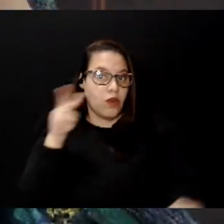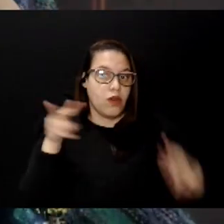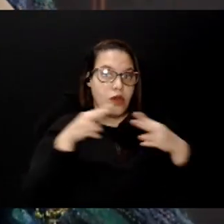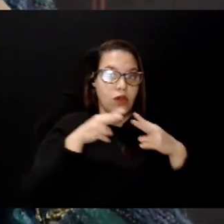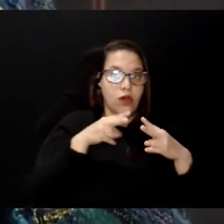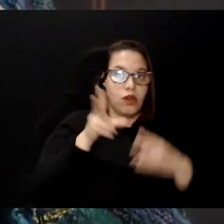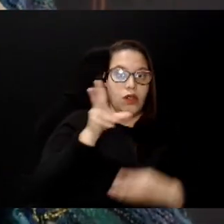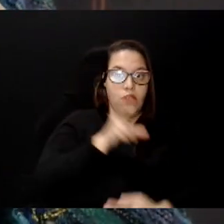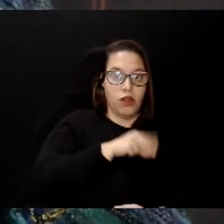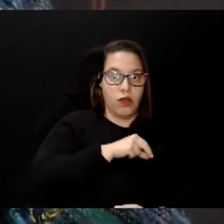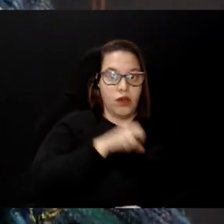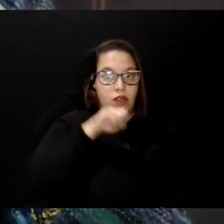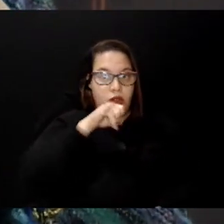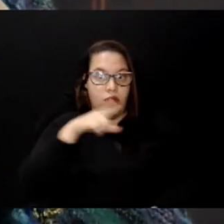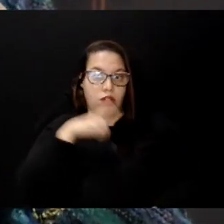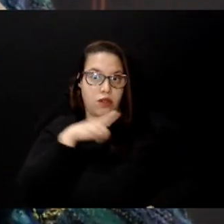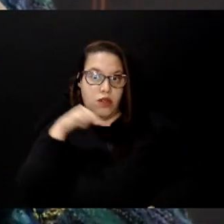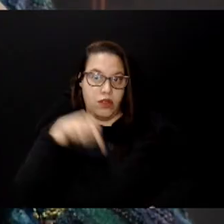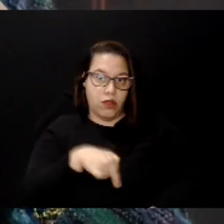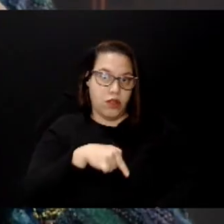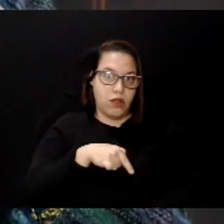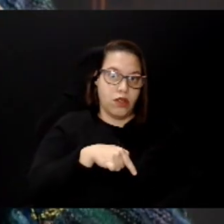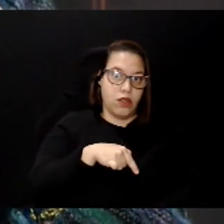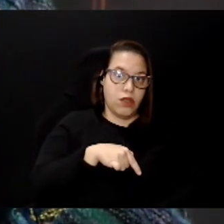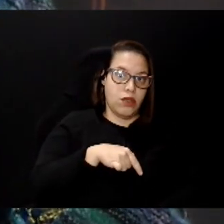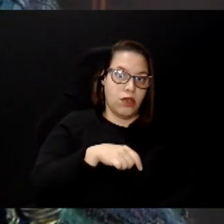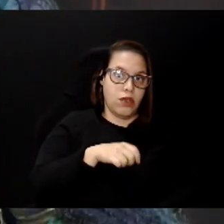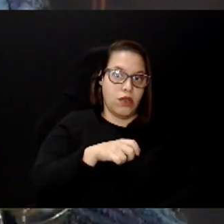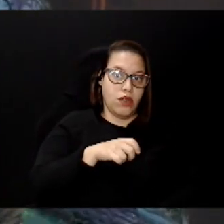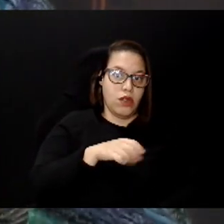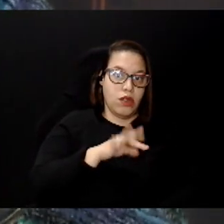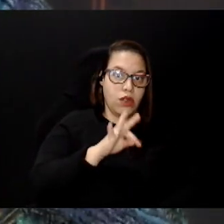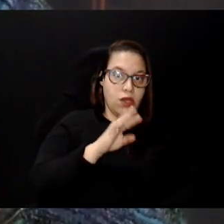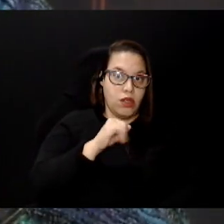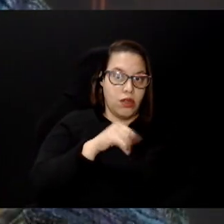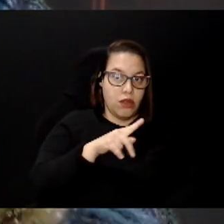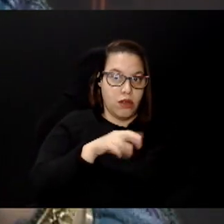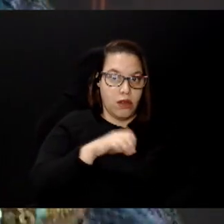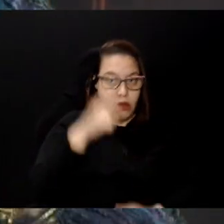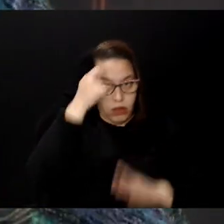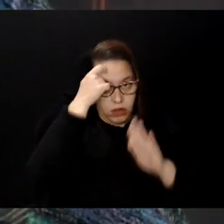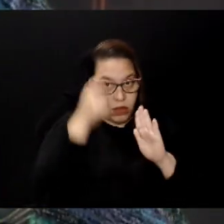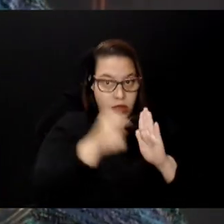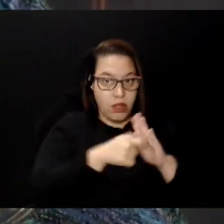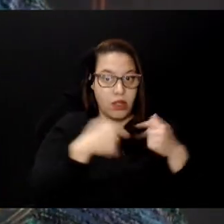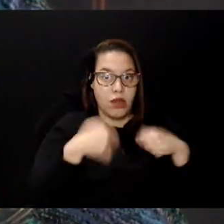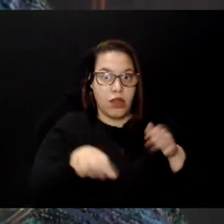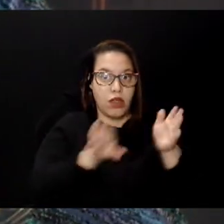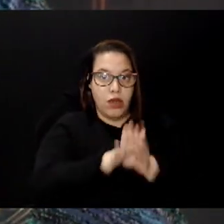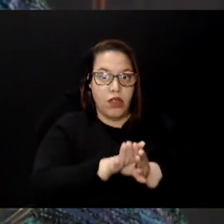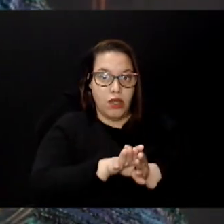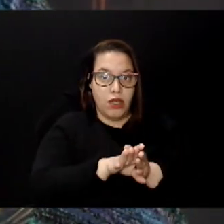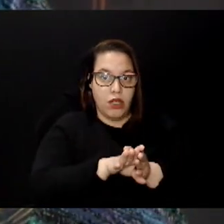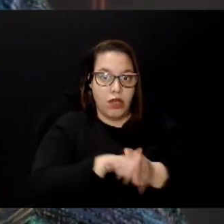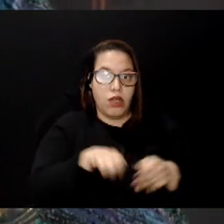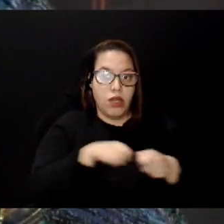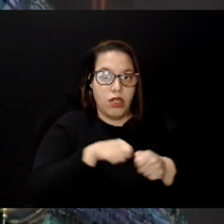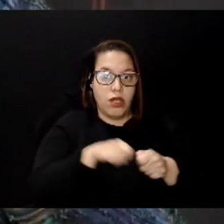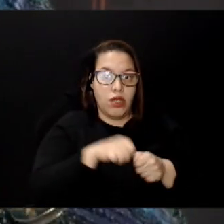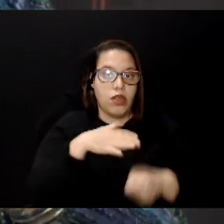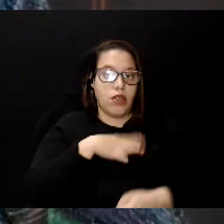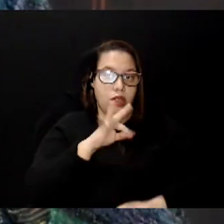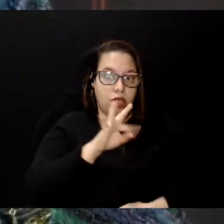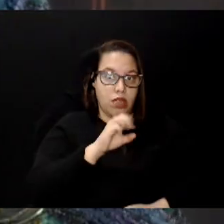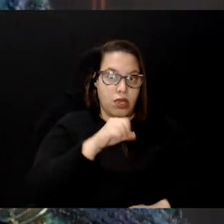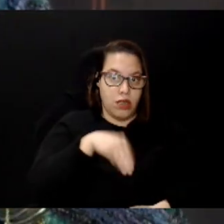tiver que vir aqui ver template feito na IA, eu não preciso vir aqui, eu mesmo faço os meus templates na IA. Uhum.